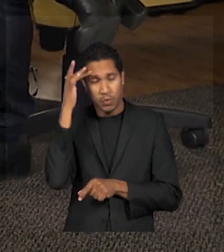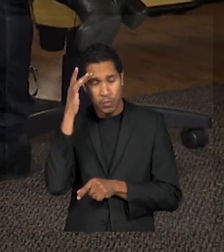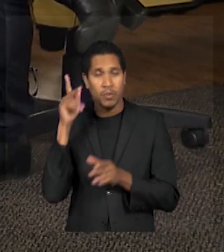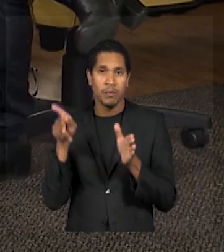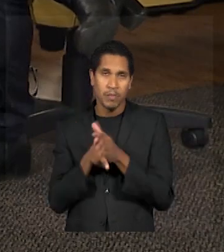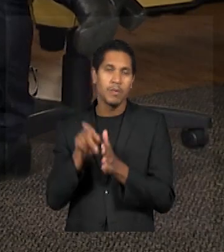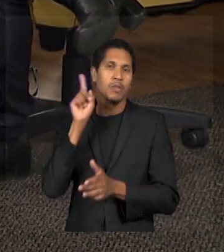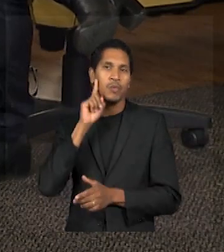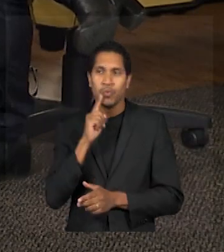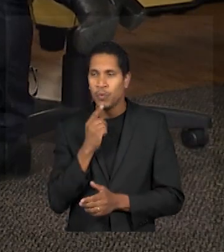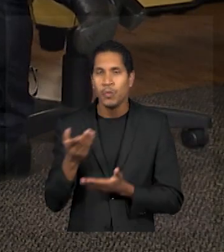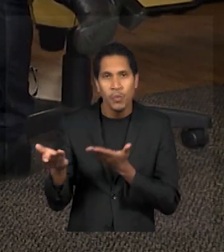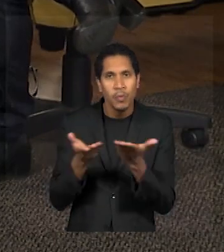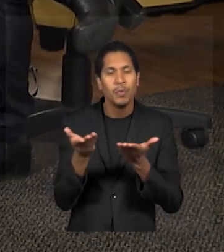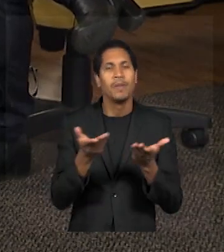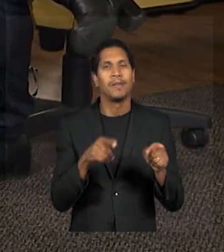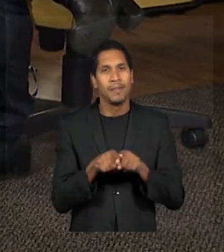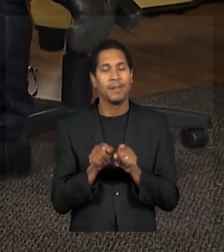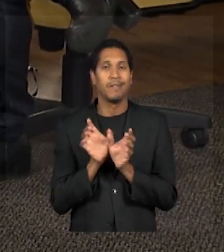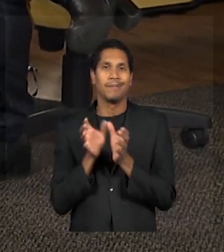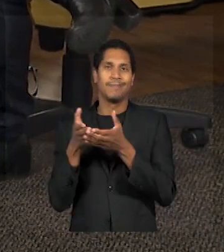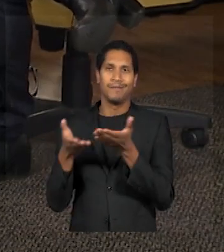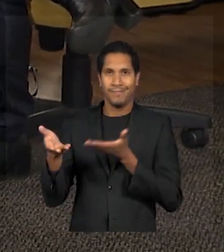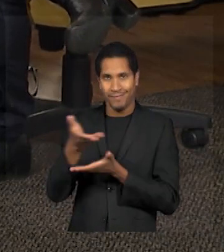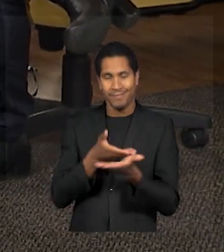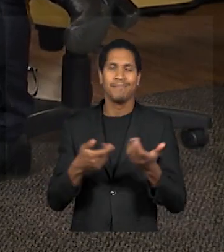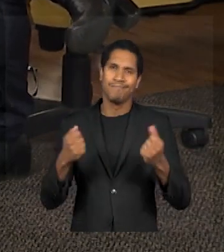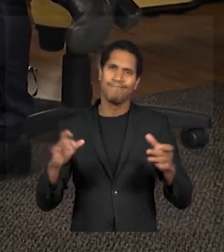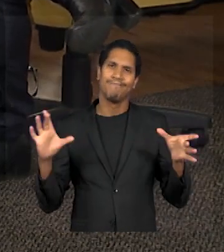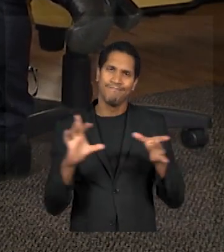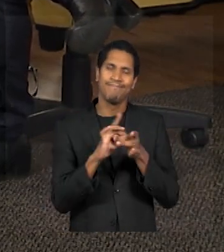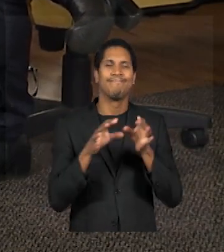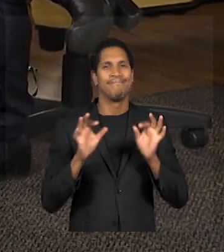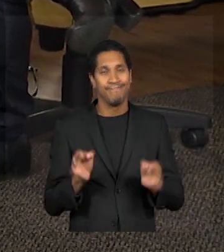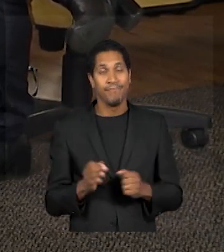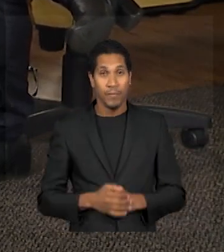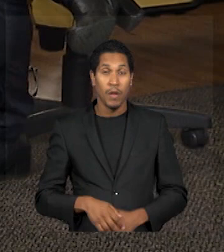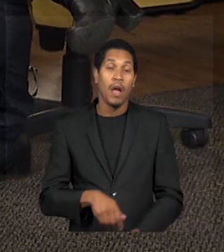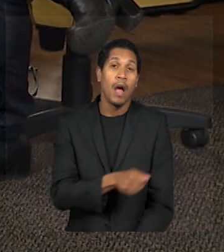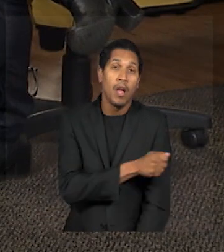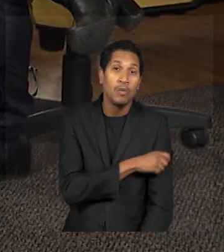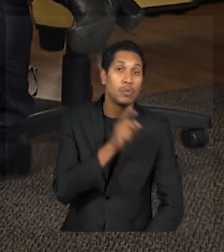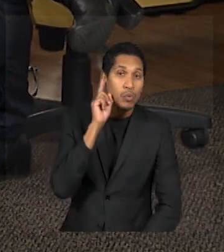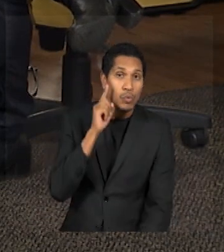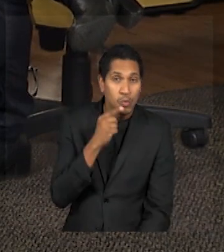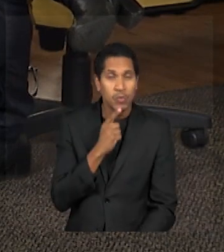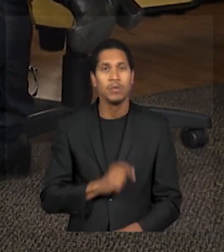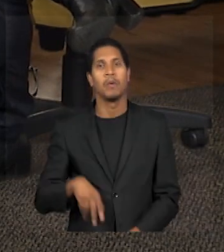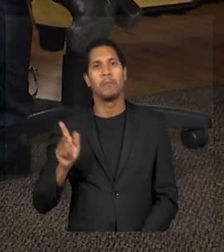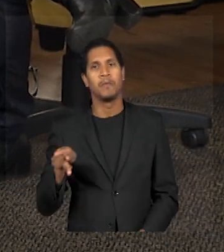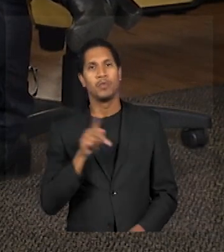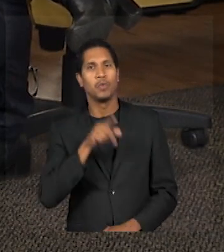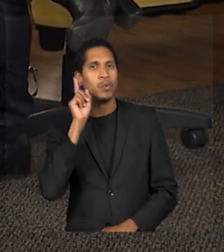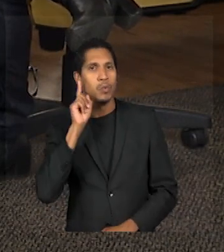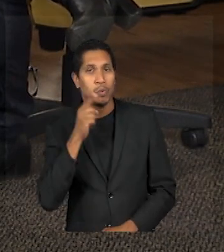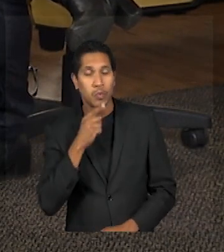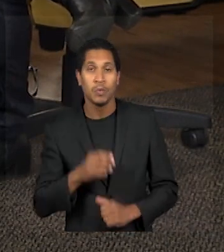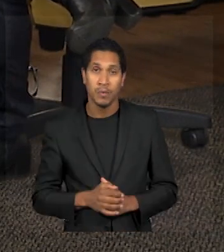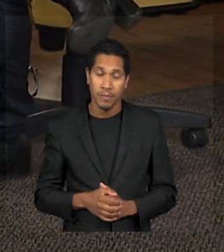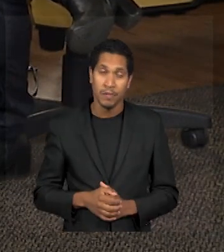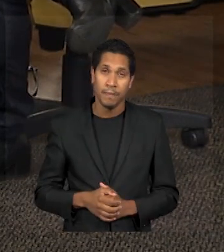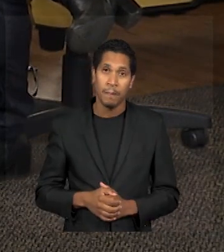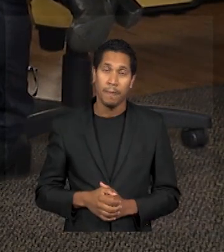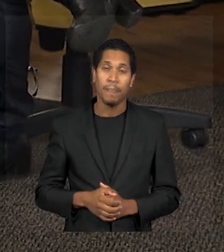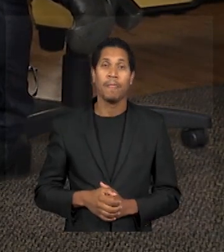Os pares, nada de nós sem nós. Então, os alunos surdos, os professores surdos,